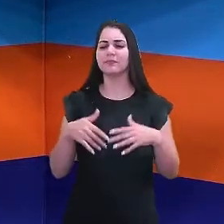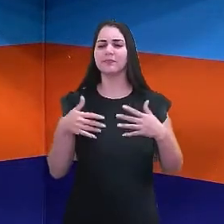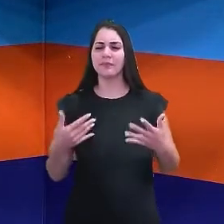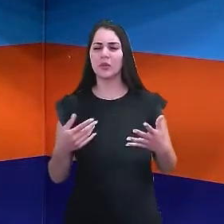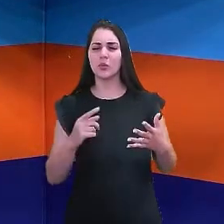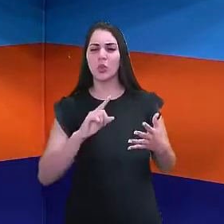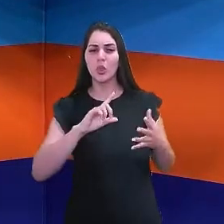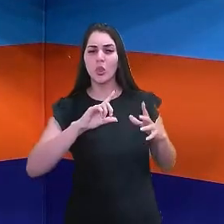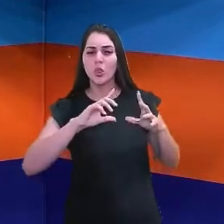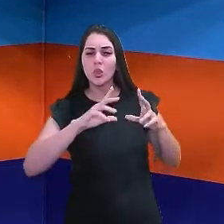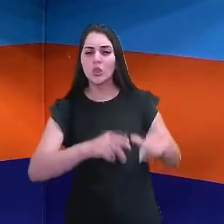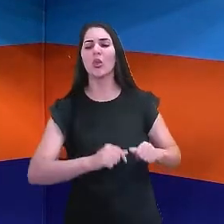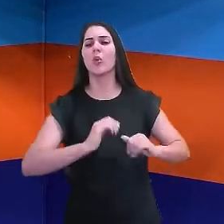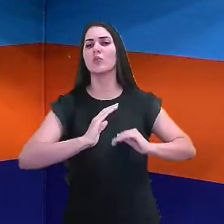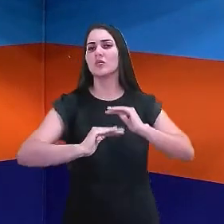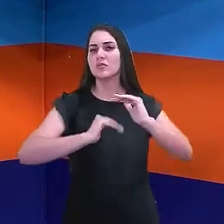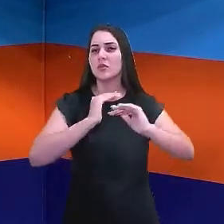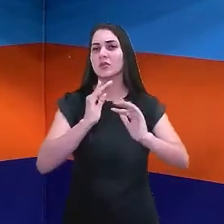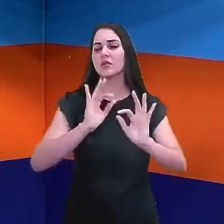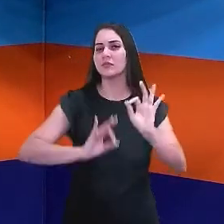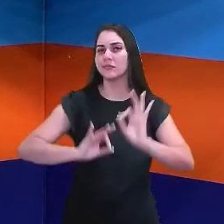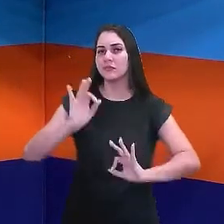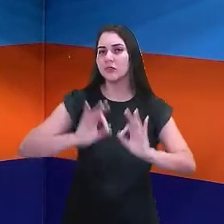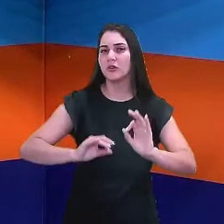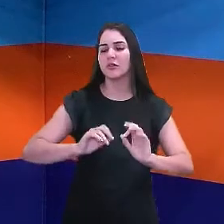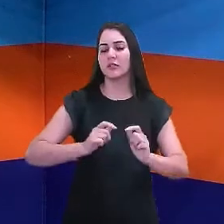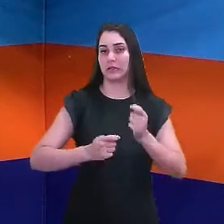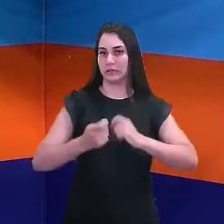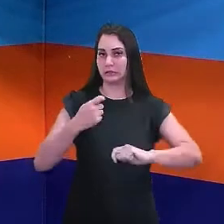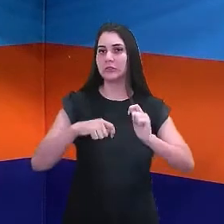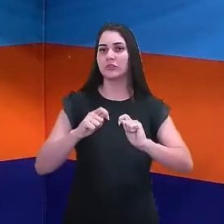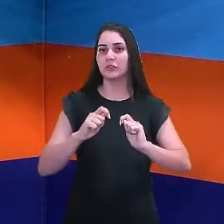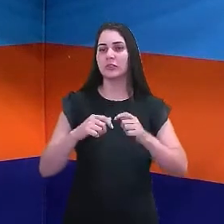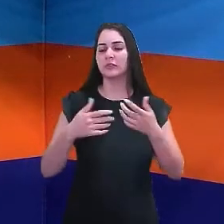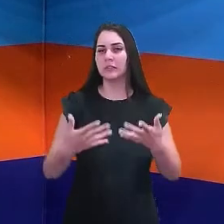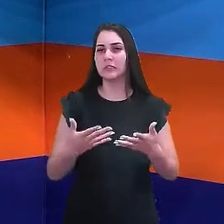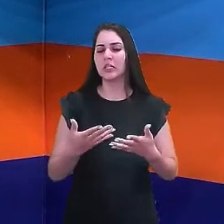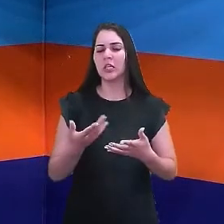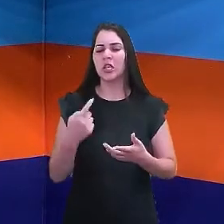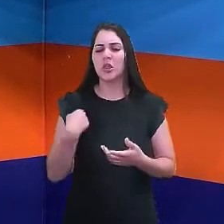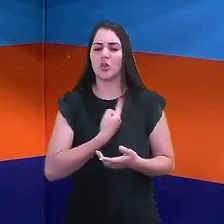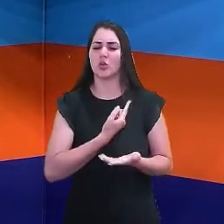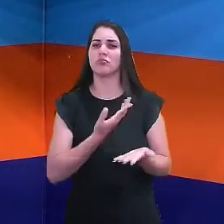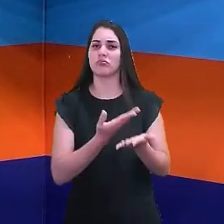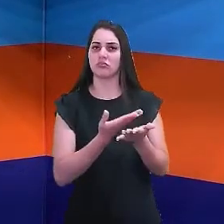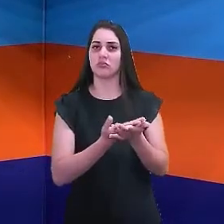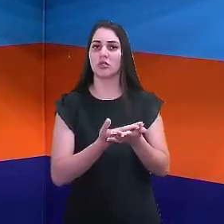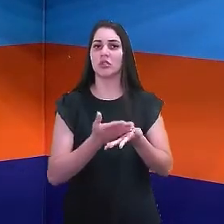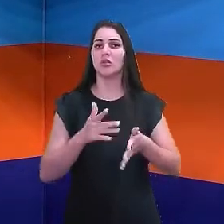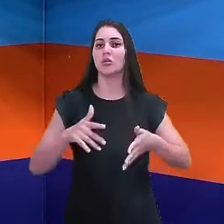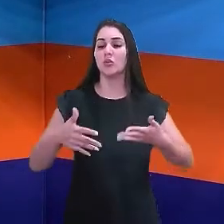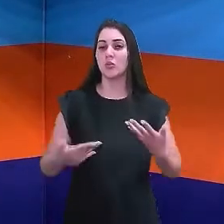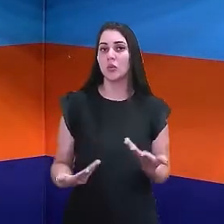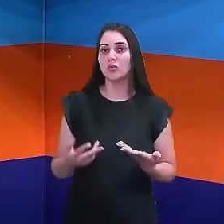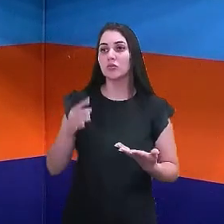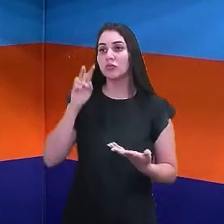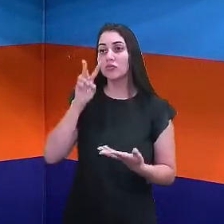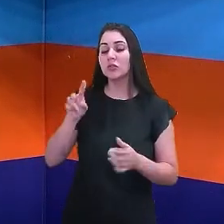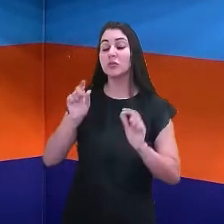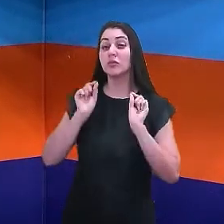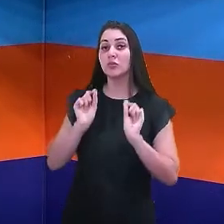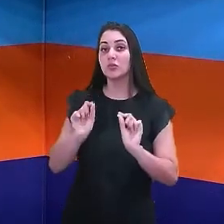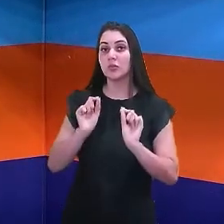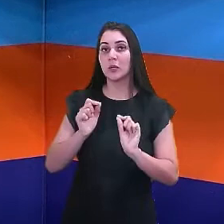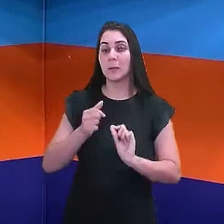esse processo de organização administrativa que nós estudamos quando vimos a questão